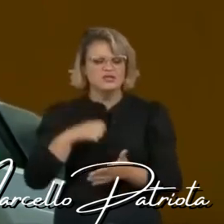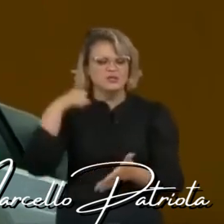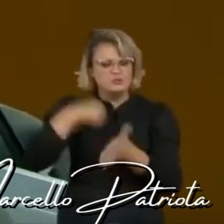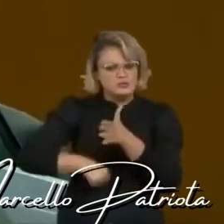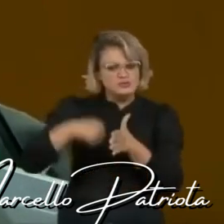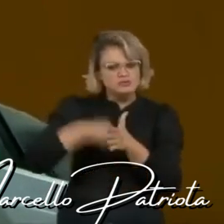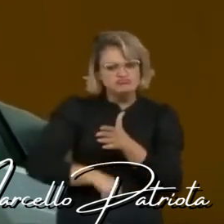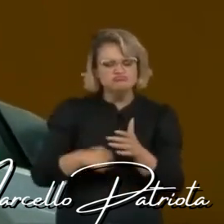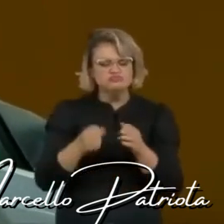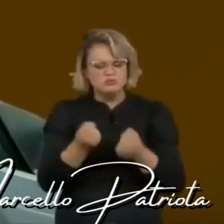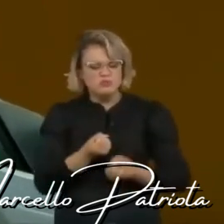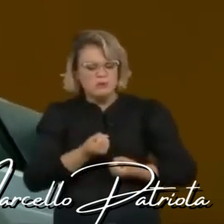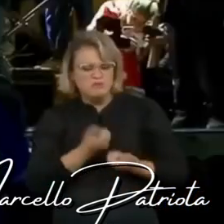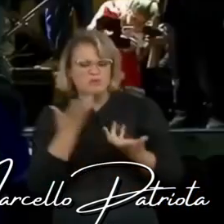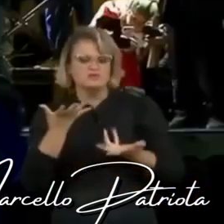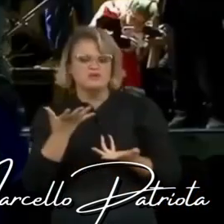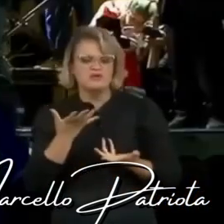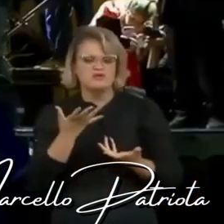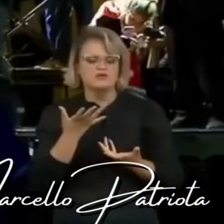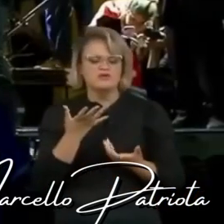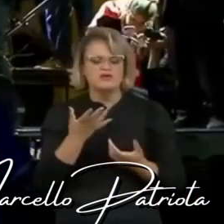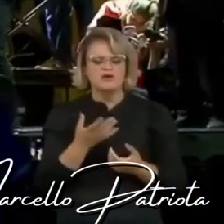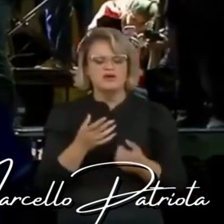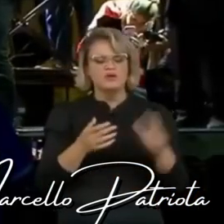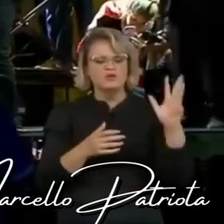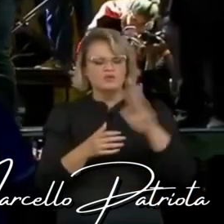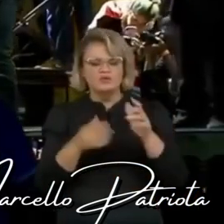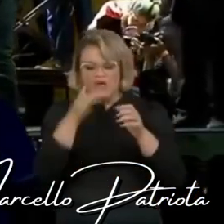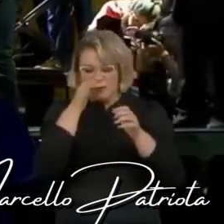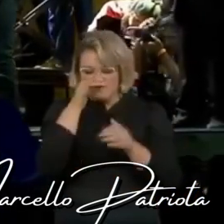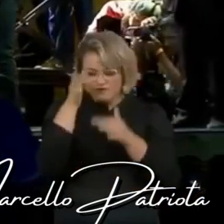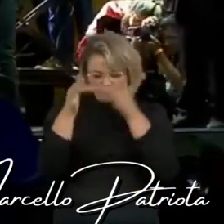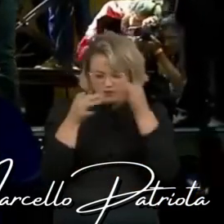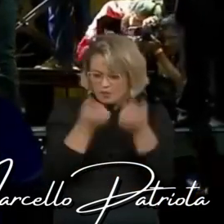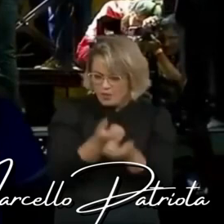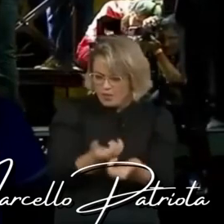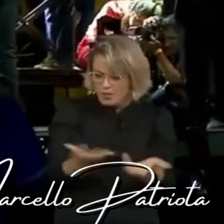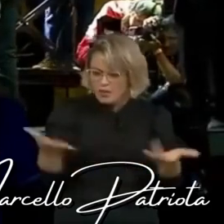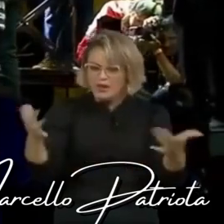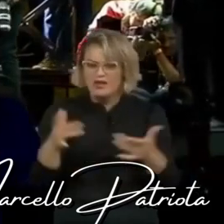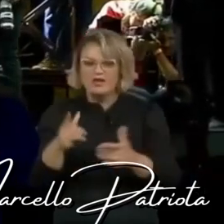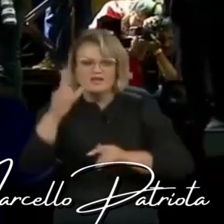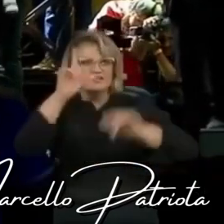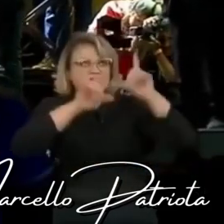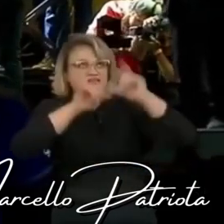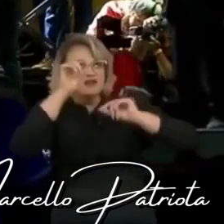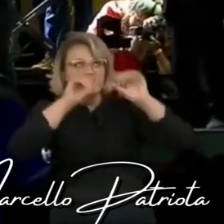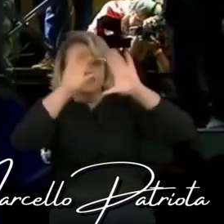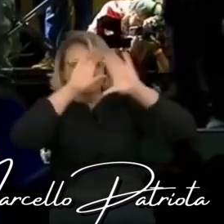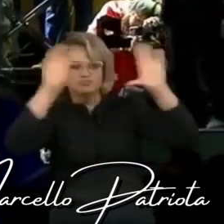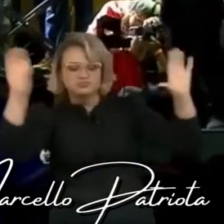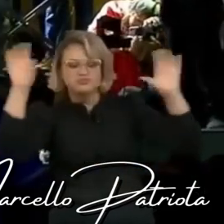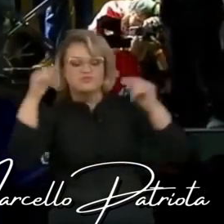com emoção. Lula é flores pelo chão e estrelas no firmamento.